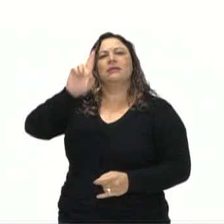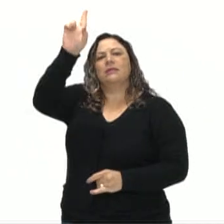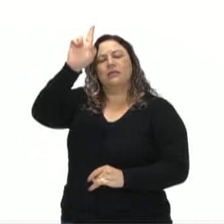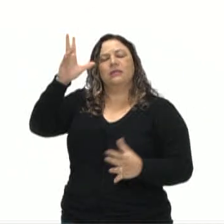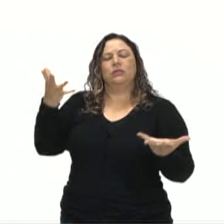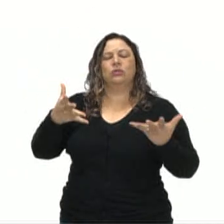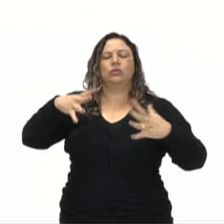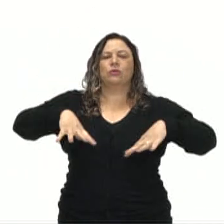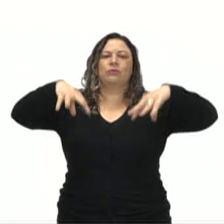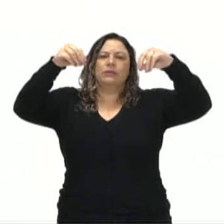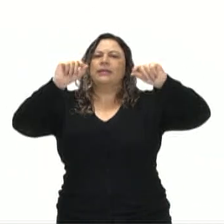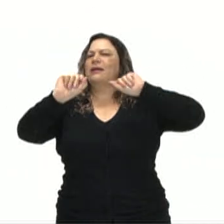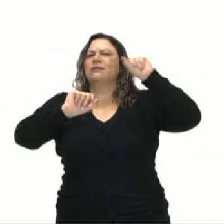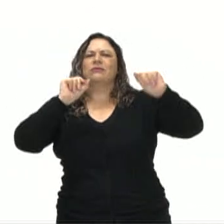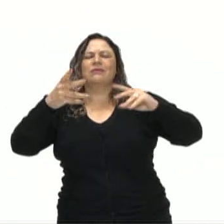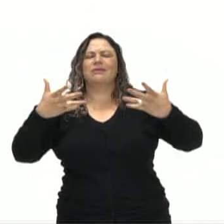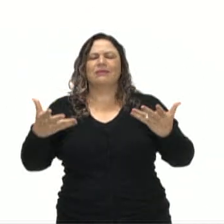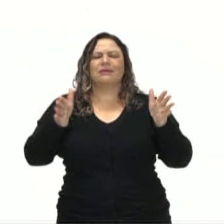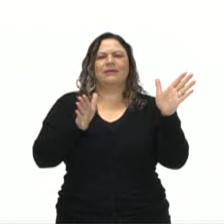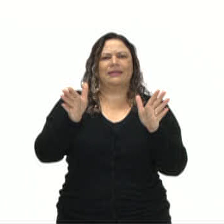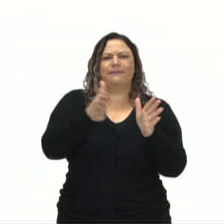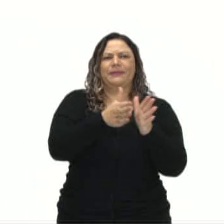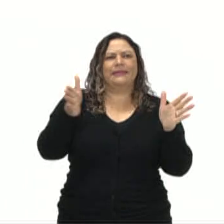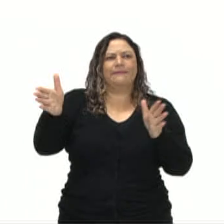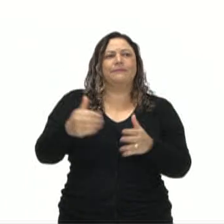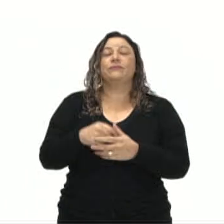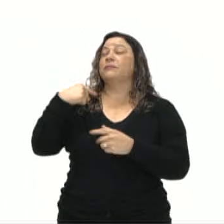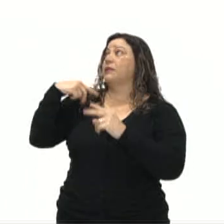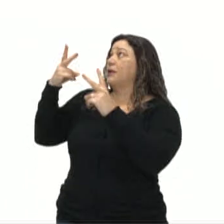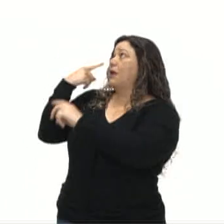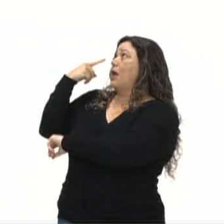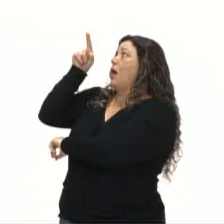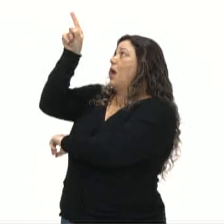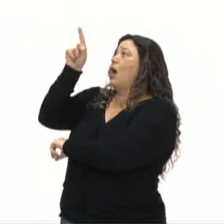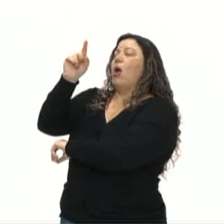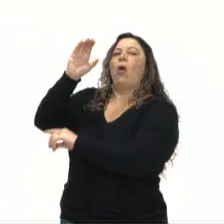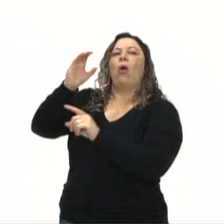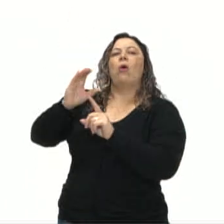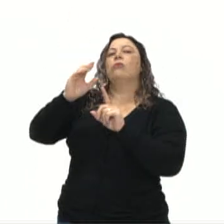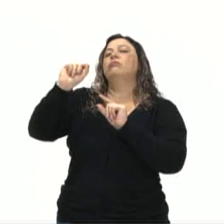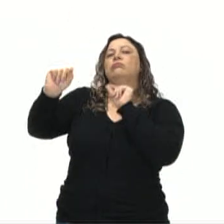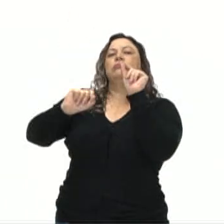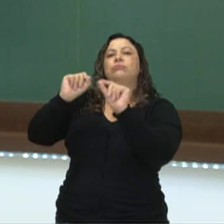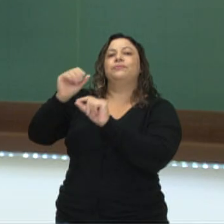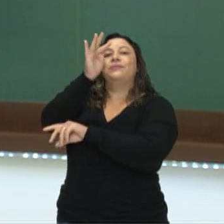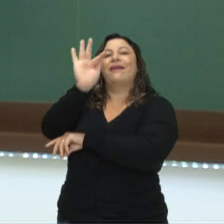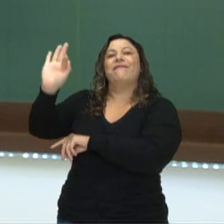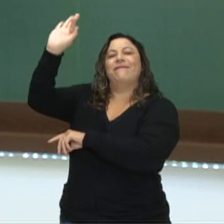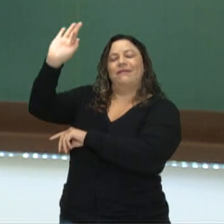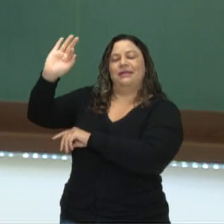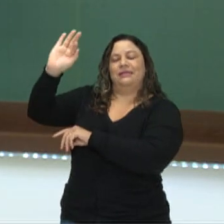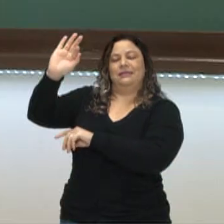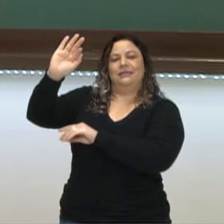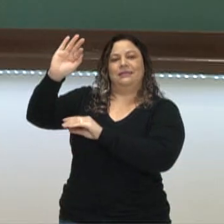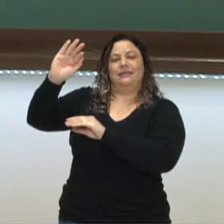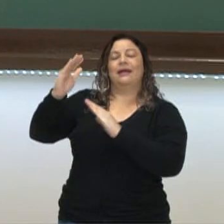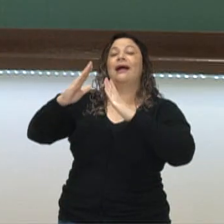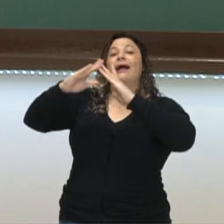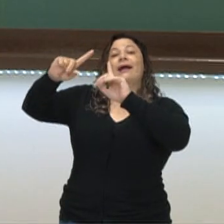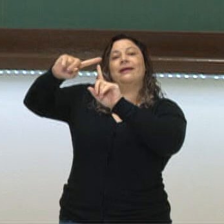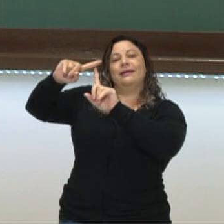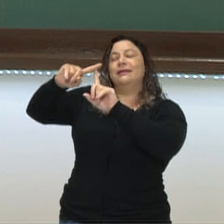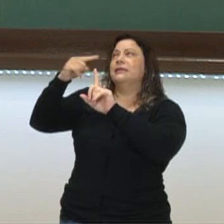temos, né, uma igreja, Basílica Saint-Nazaire, na França, né, já mostrando a importância